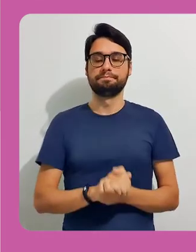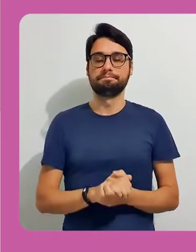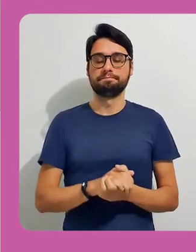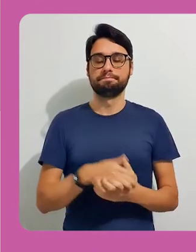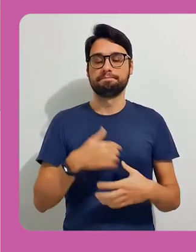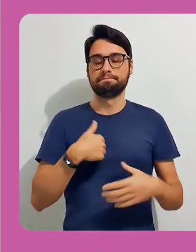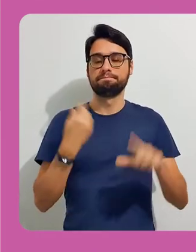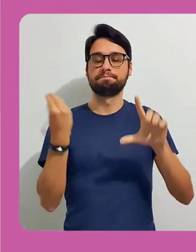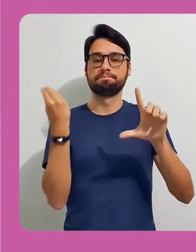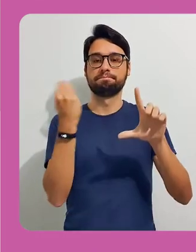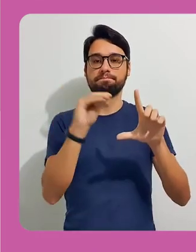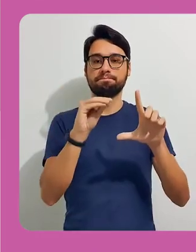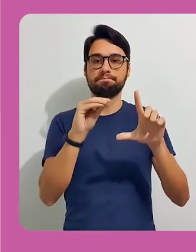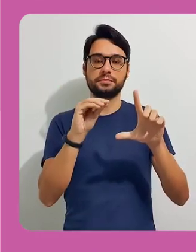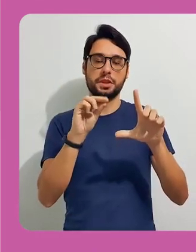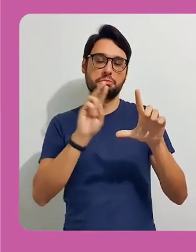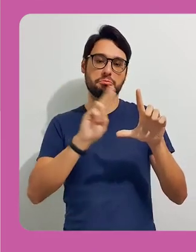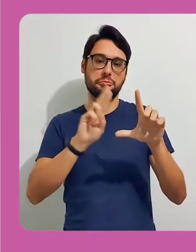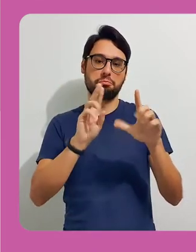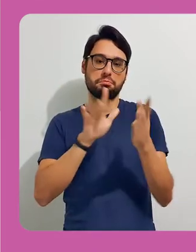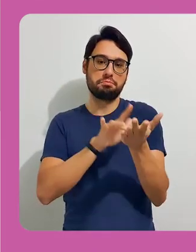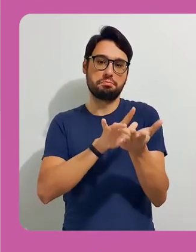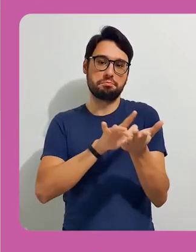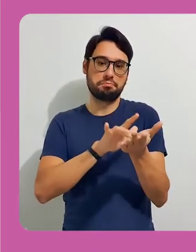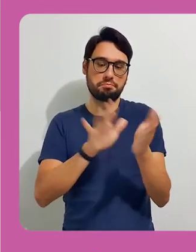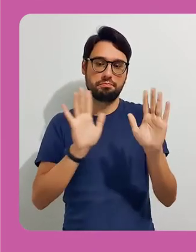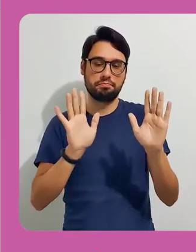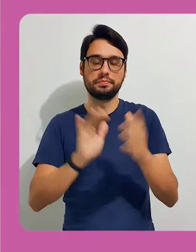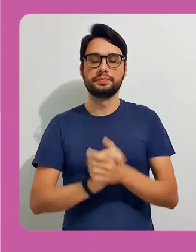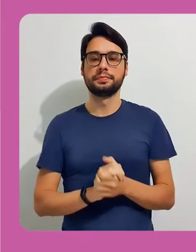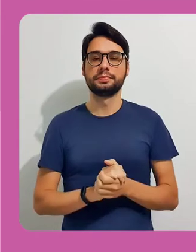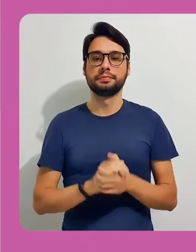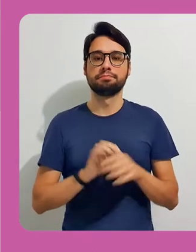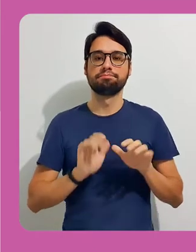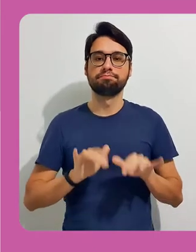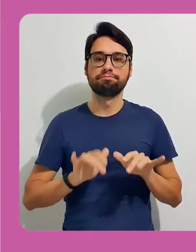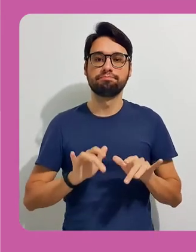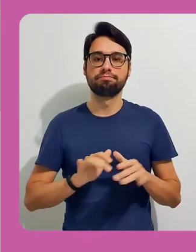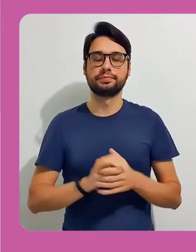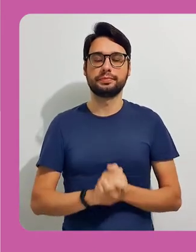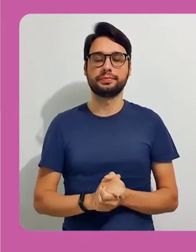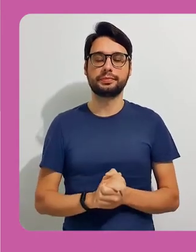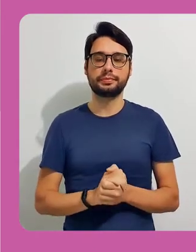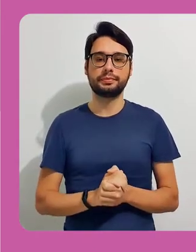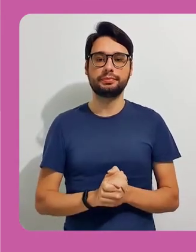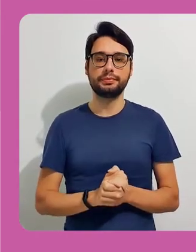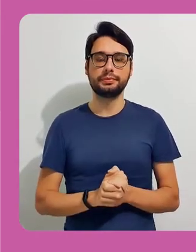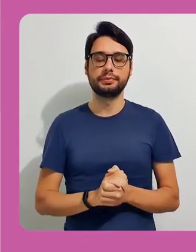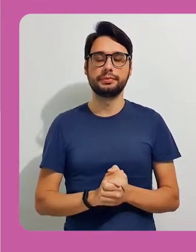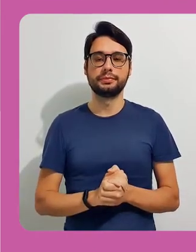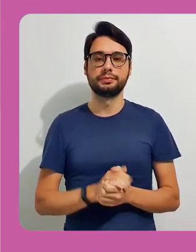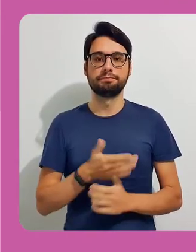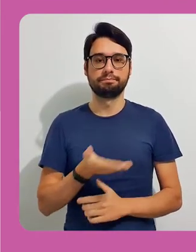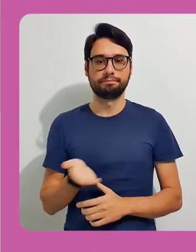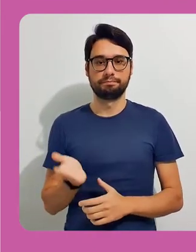vou colocar apenas entrega de trabalho